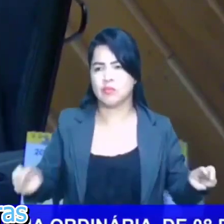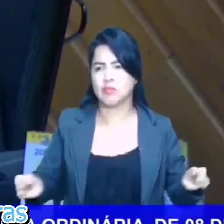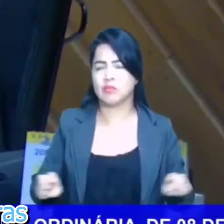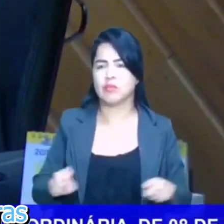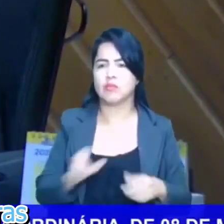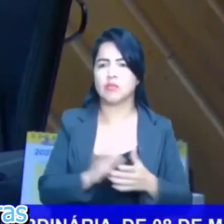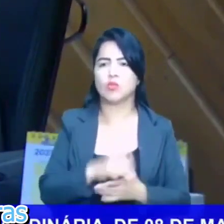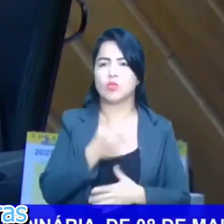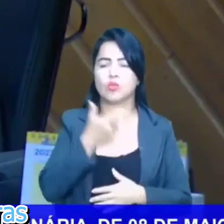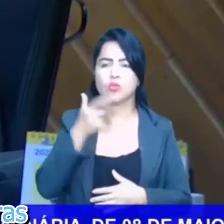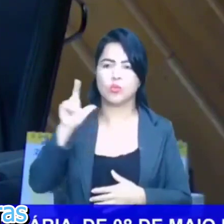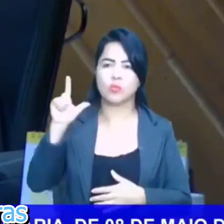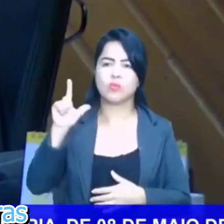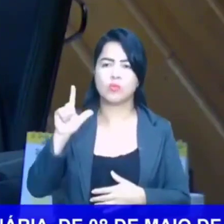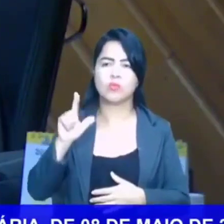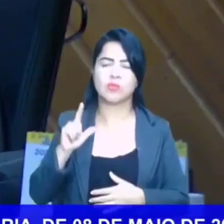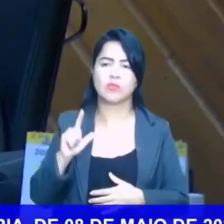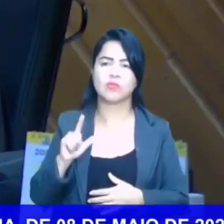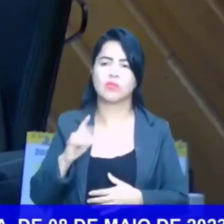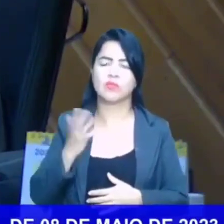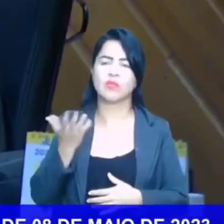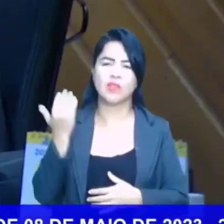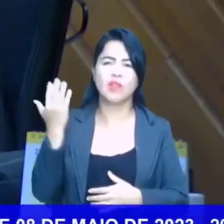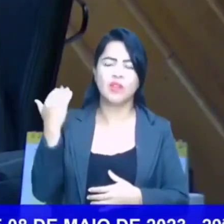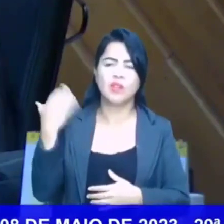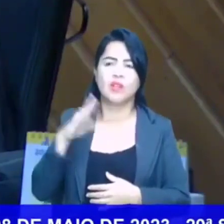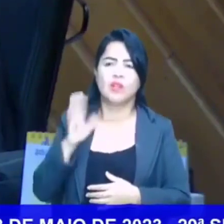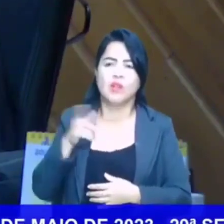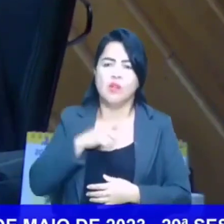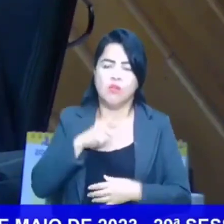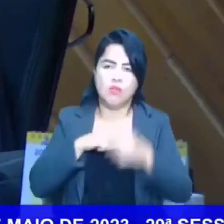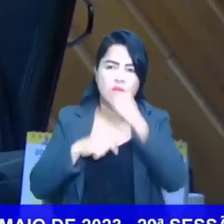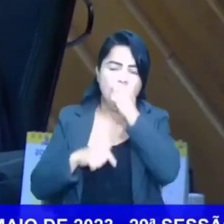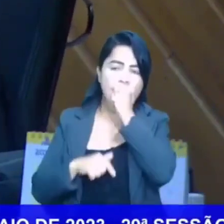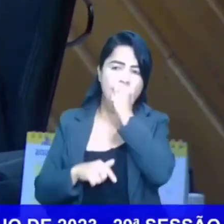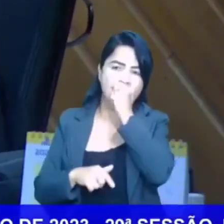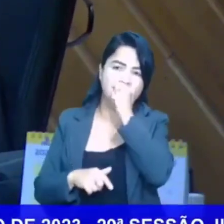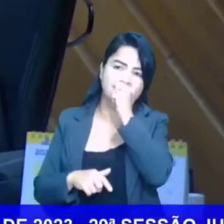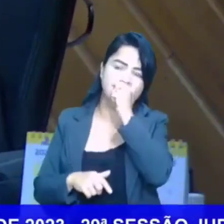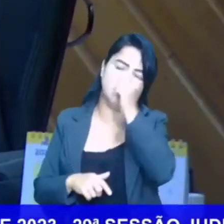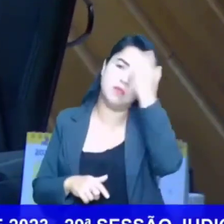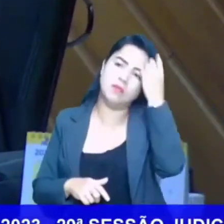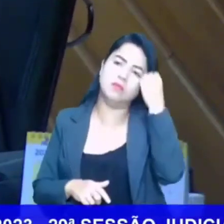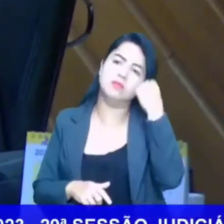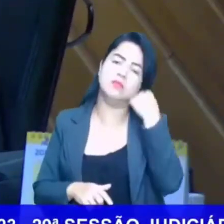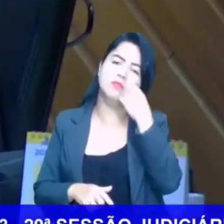em algumas outras situações, né? E, de fato,